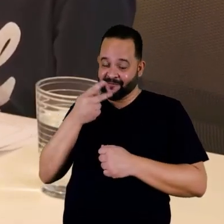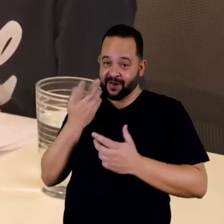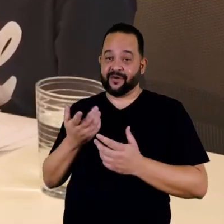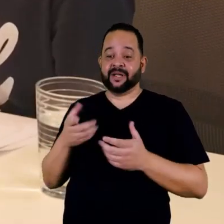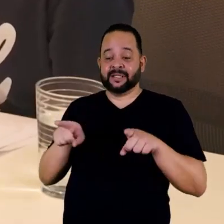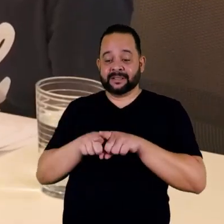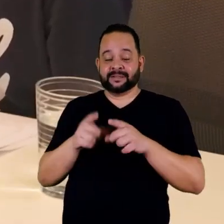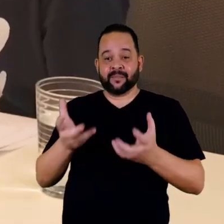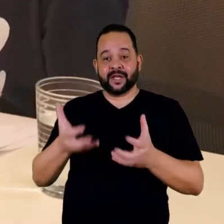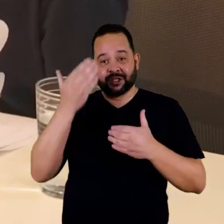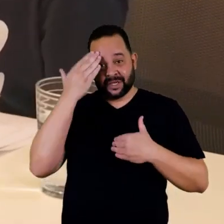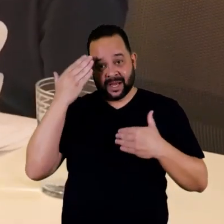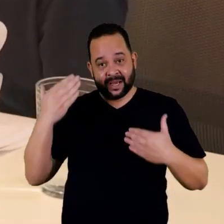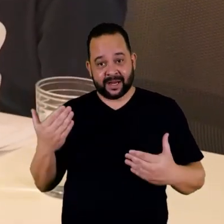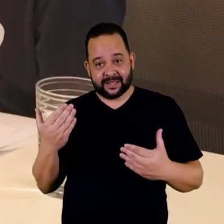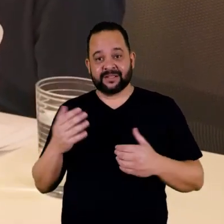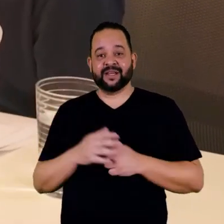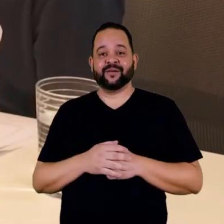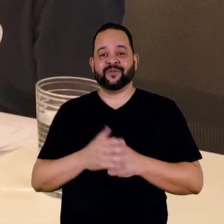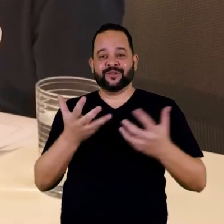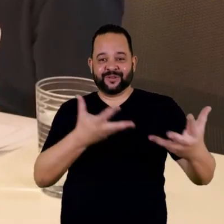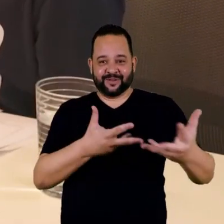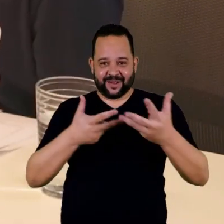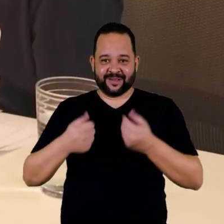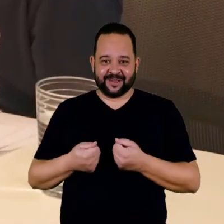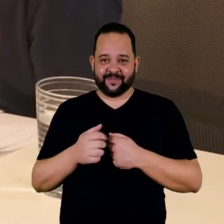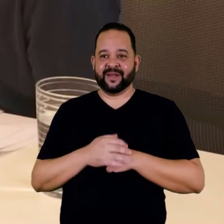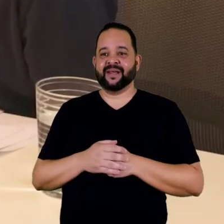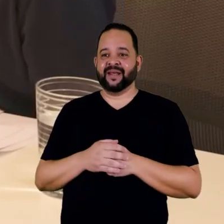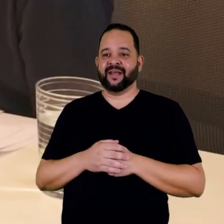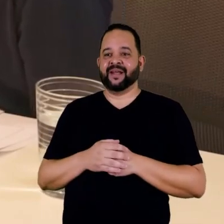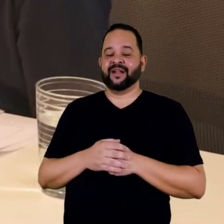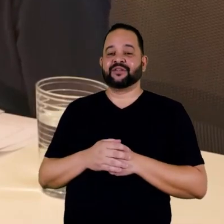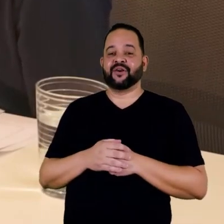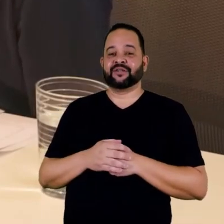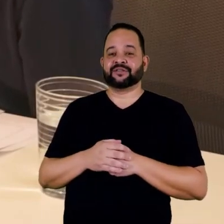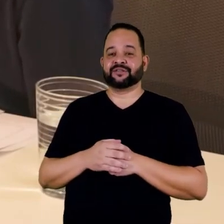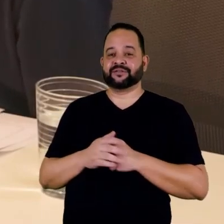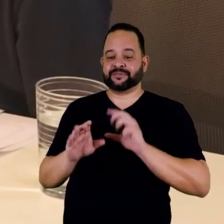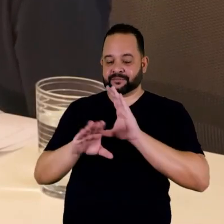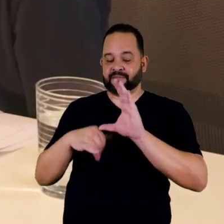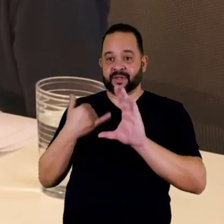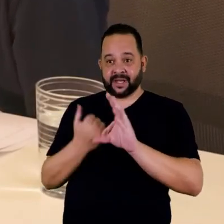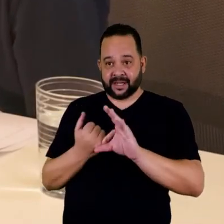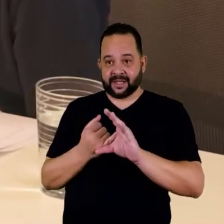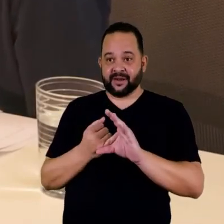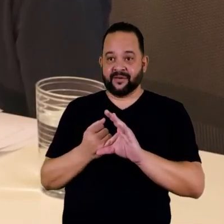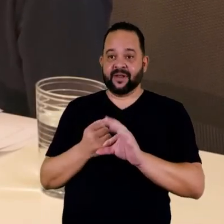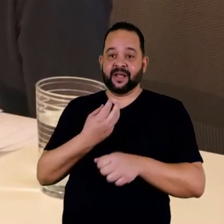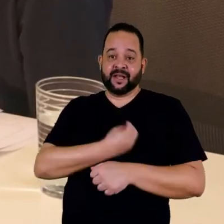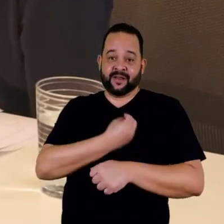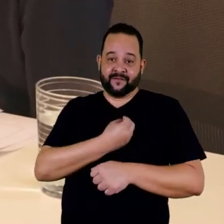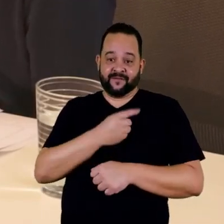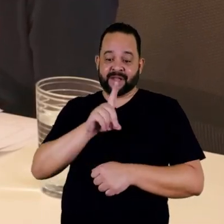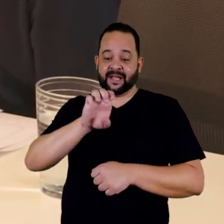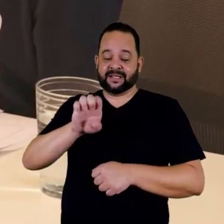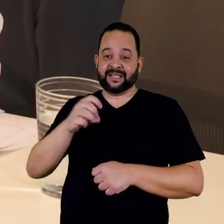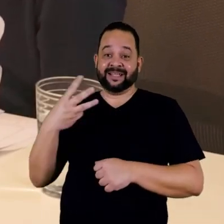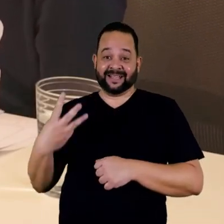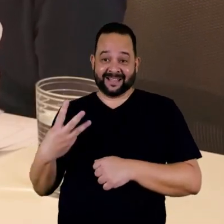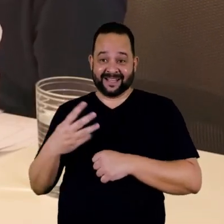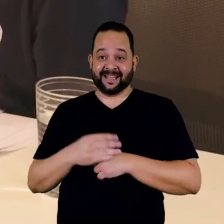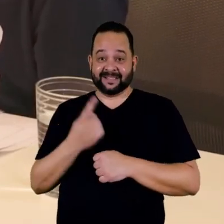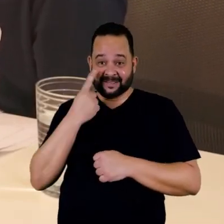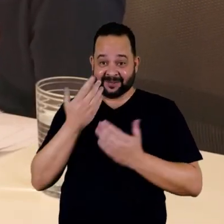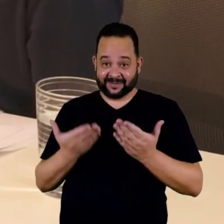queremos agradecer né É por nos acolher aqui cham vida de três o nosso canal nosso Instagram é vida. D3